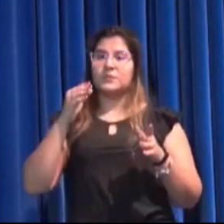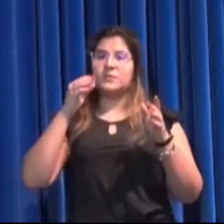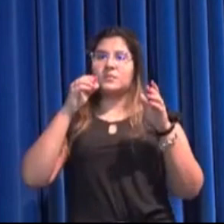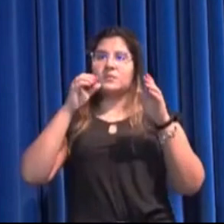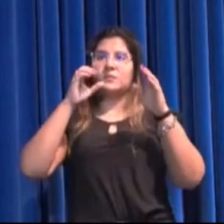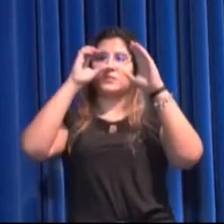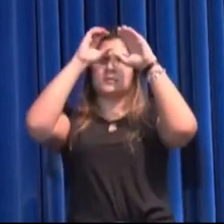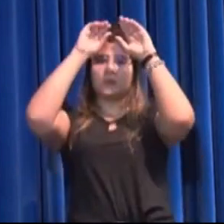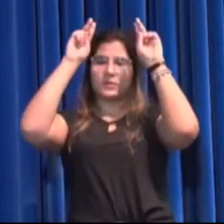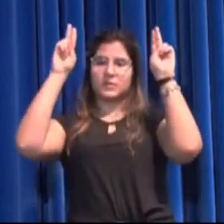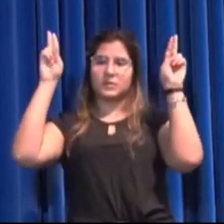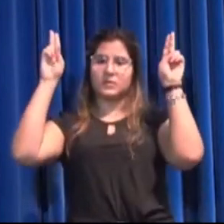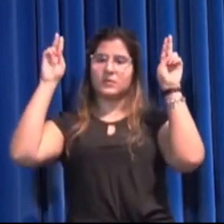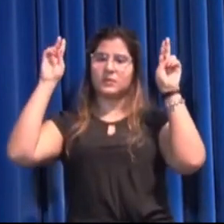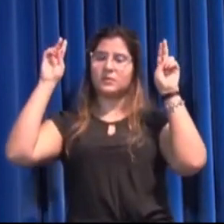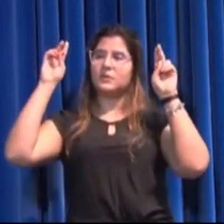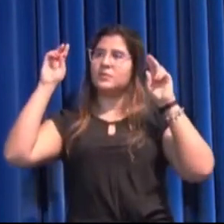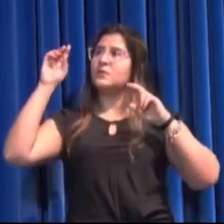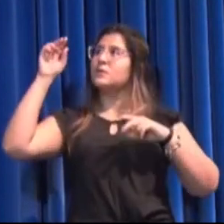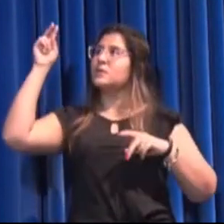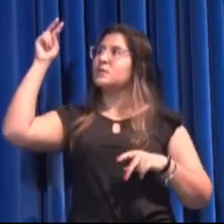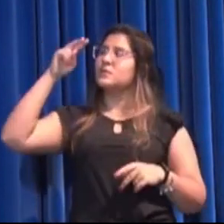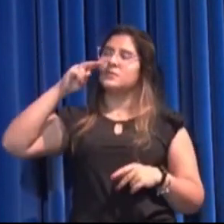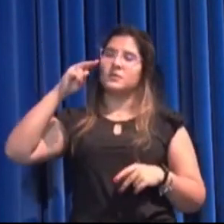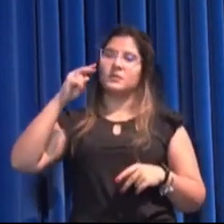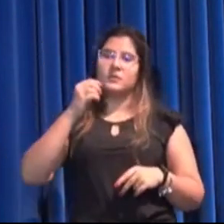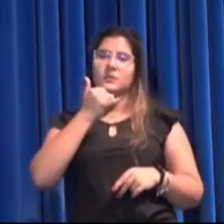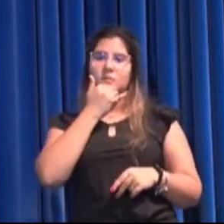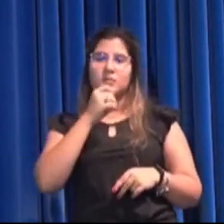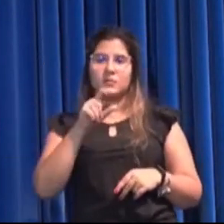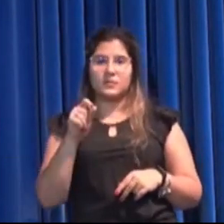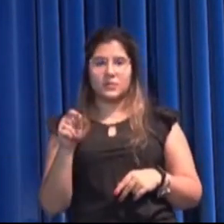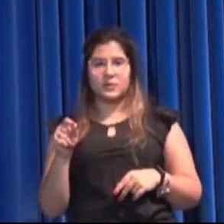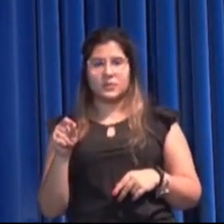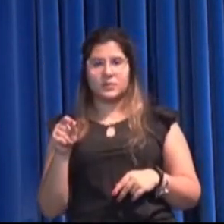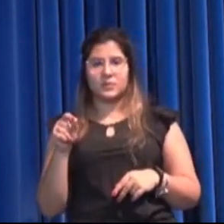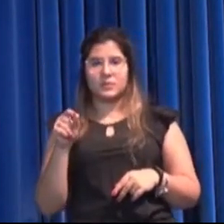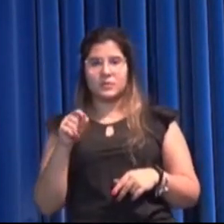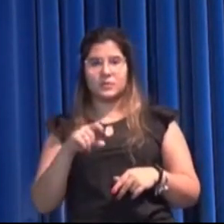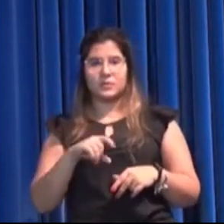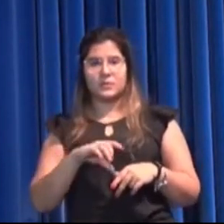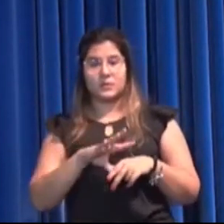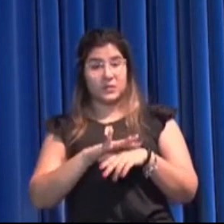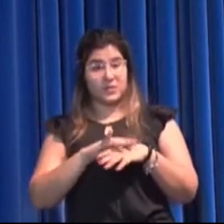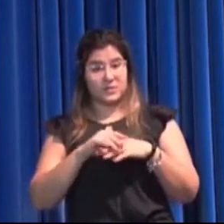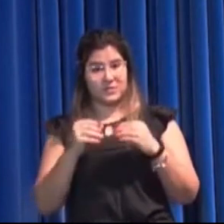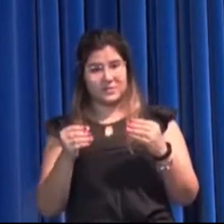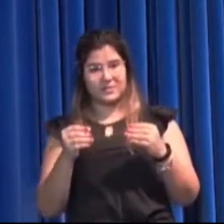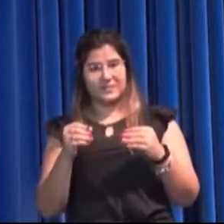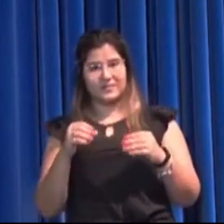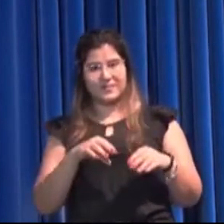eu ouvirei, perdoarei os seus pecados e sararei a sua terra.